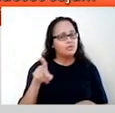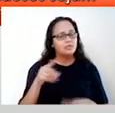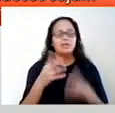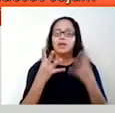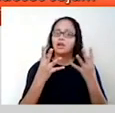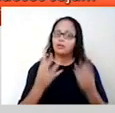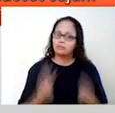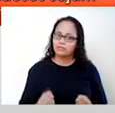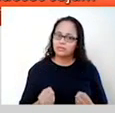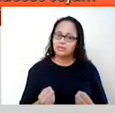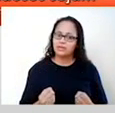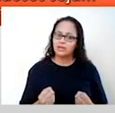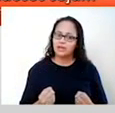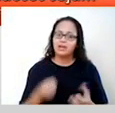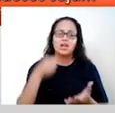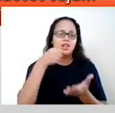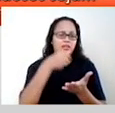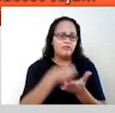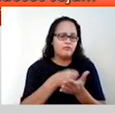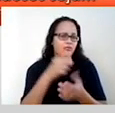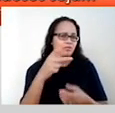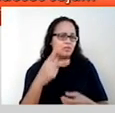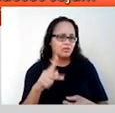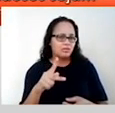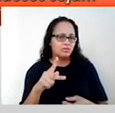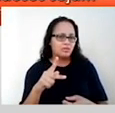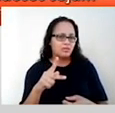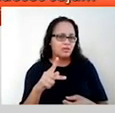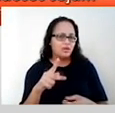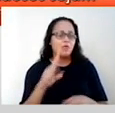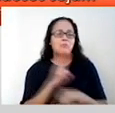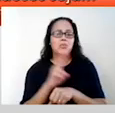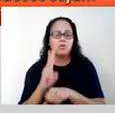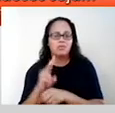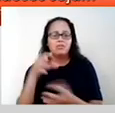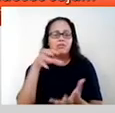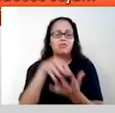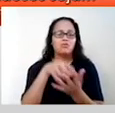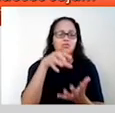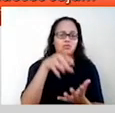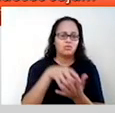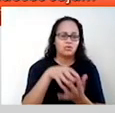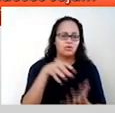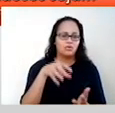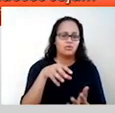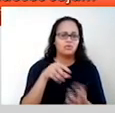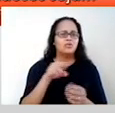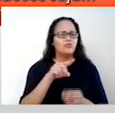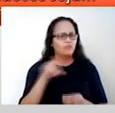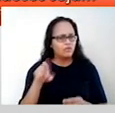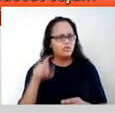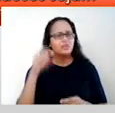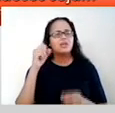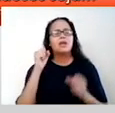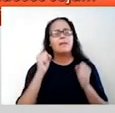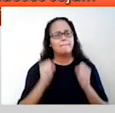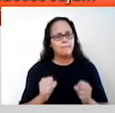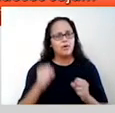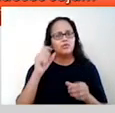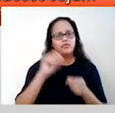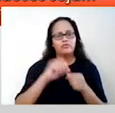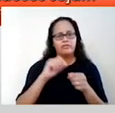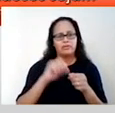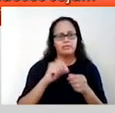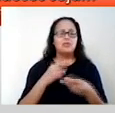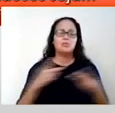seu dever prevenir que os idosos sejam vítimas de violência ou discriminação? Por quê? Você acha que você pode fazer alguma coisa? Você acha que é seu